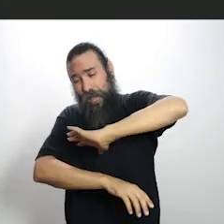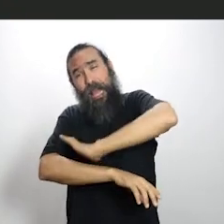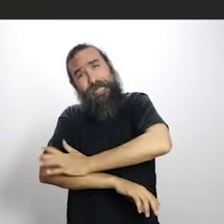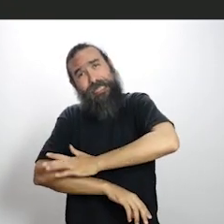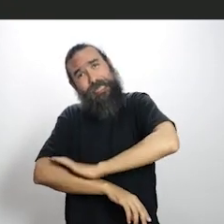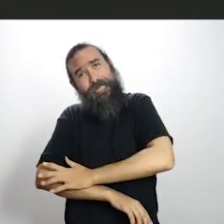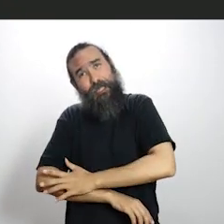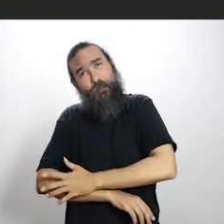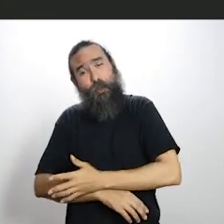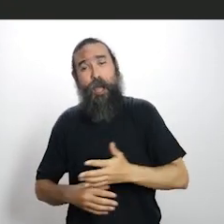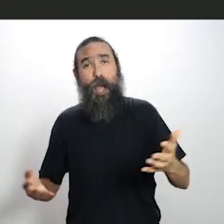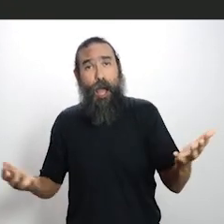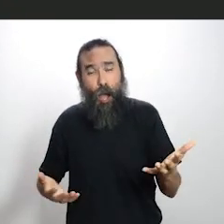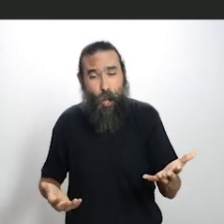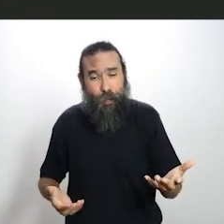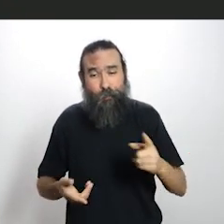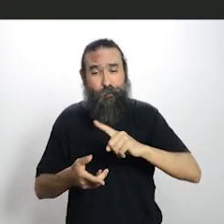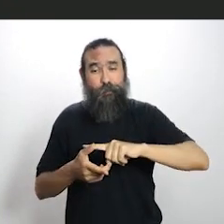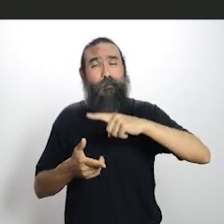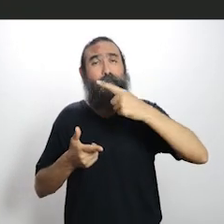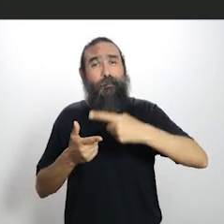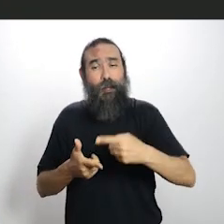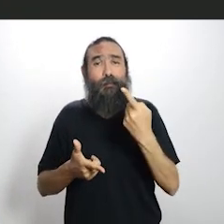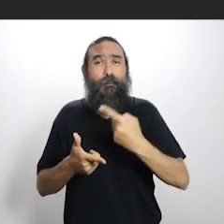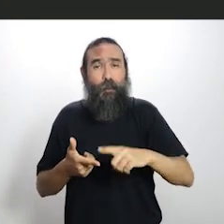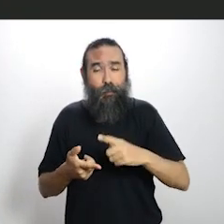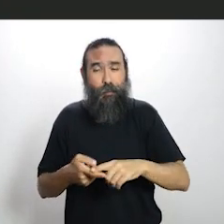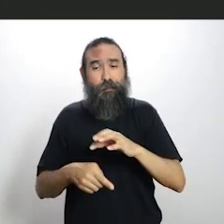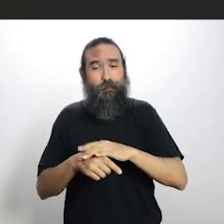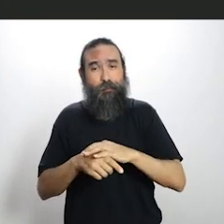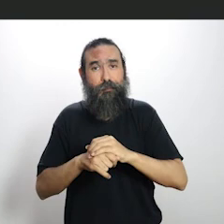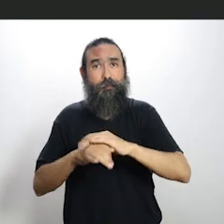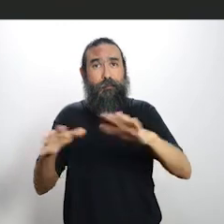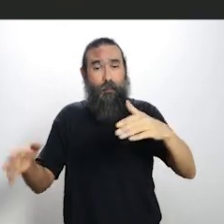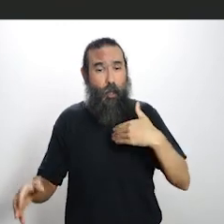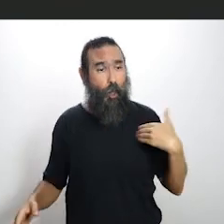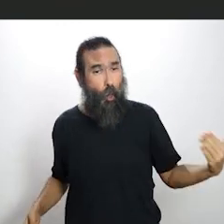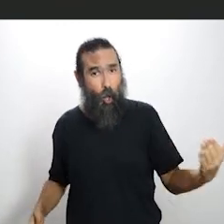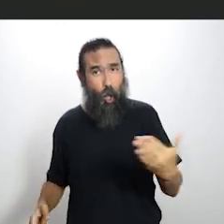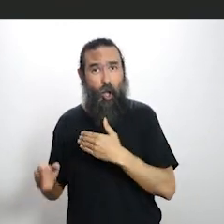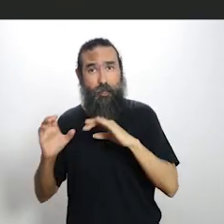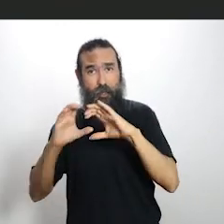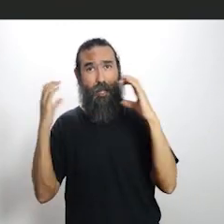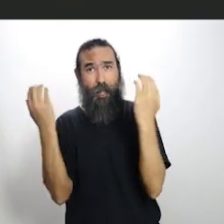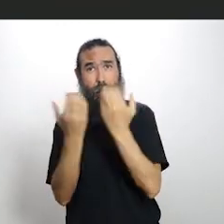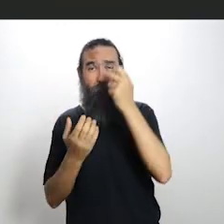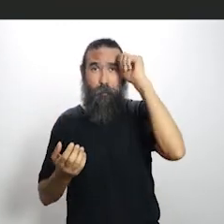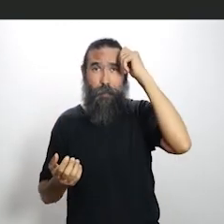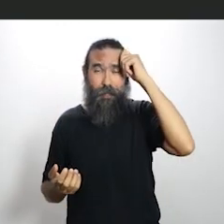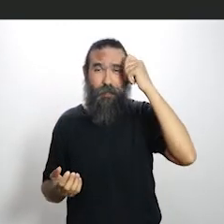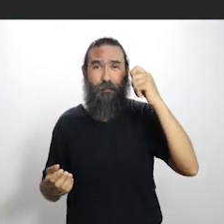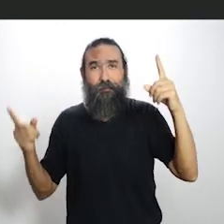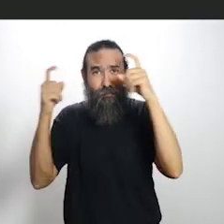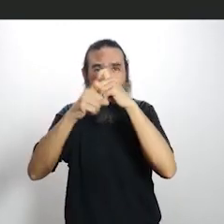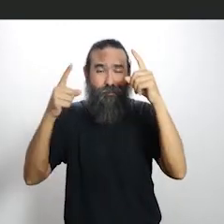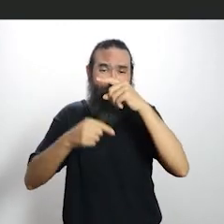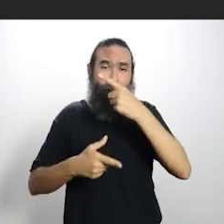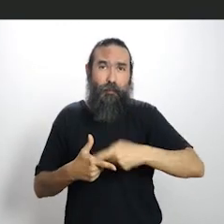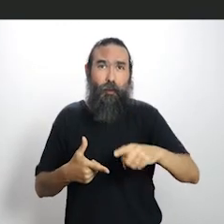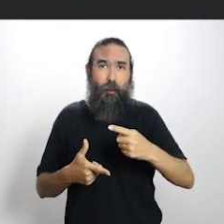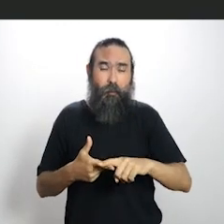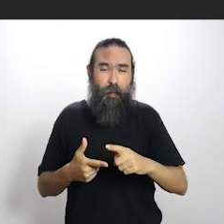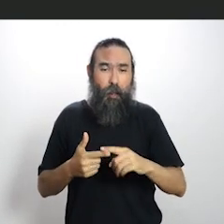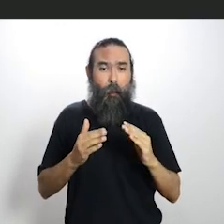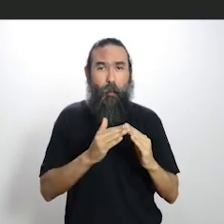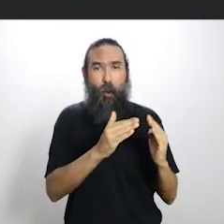e temos agora uma missão sabe de fazer com que essa lei dos recursos ela chegue de